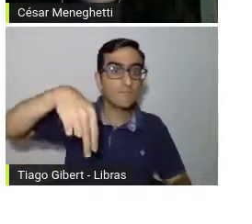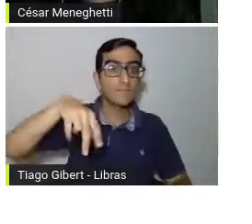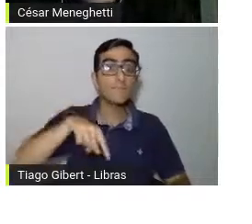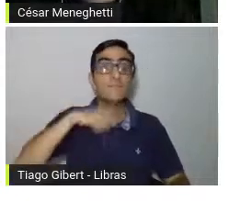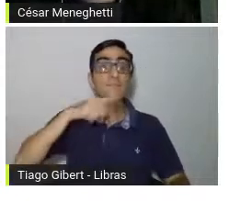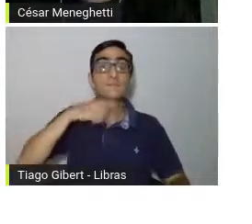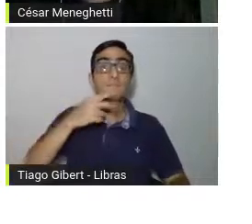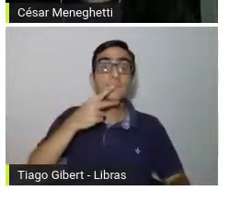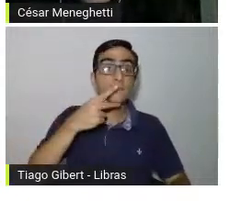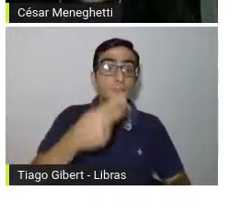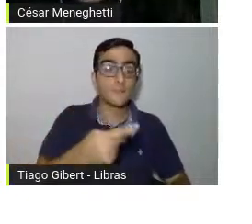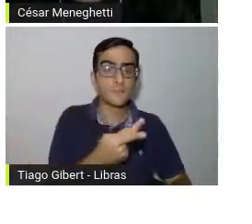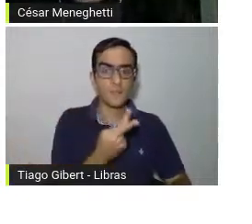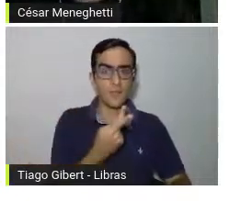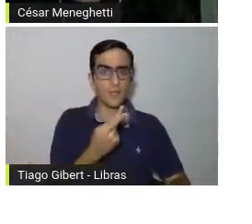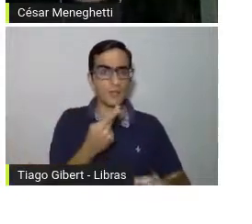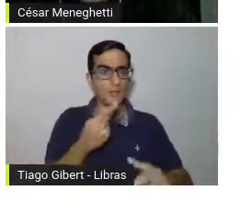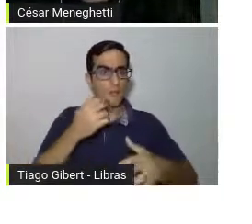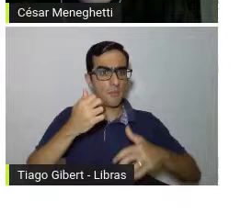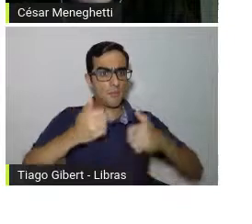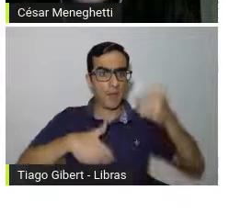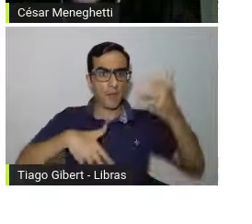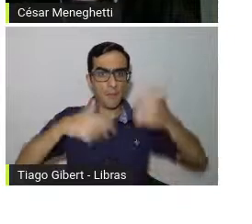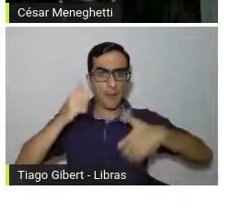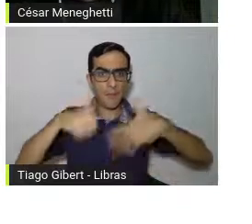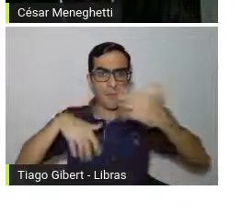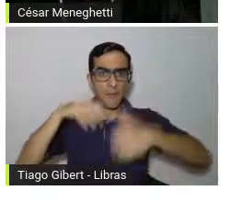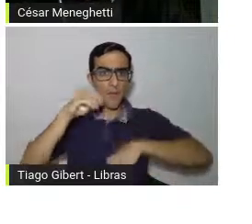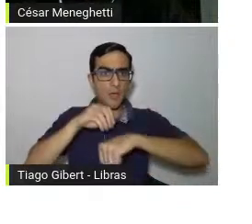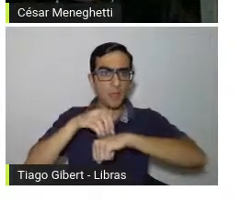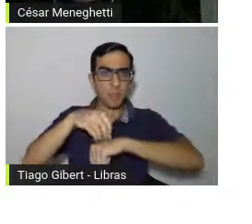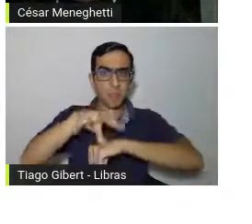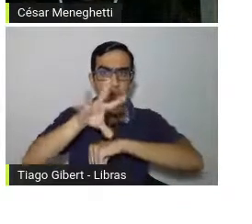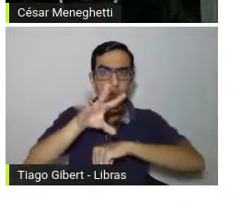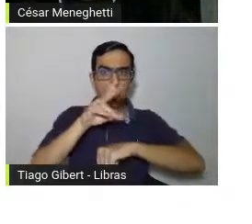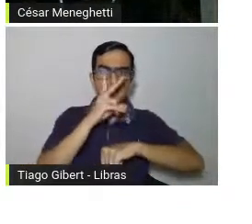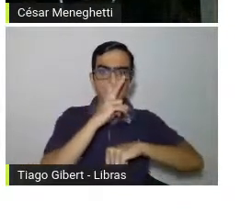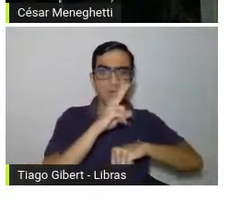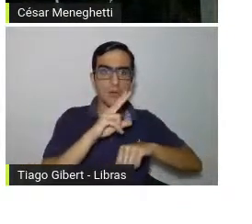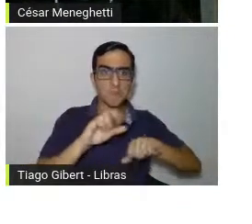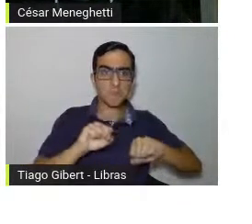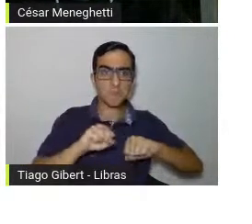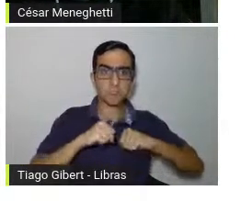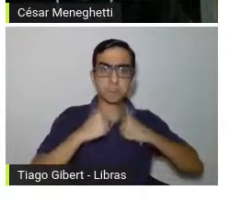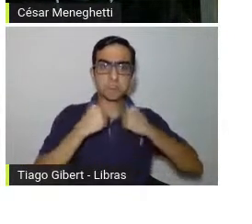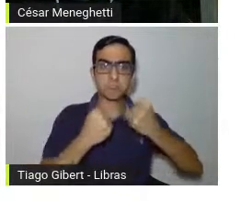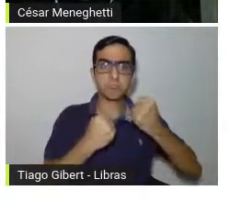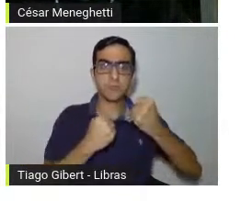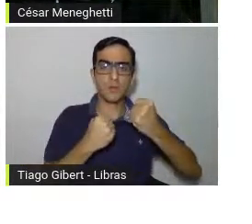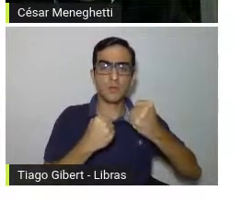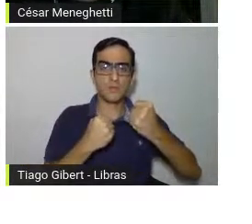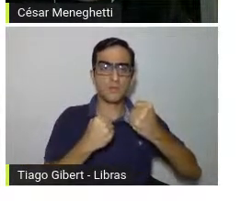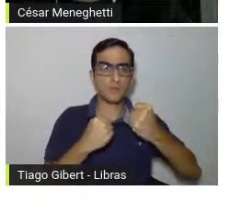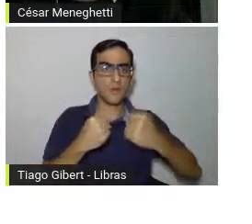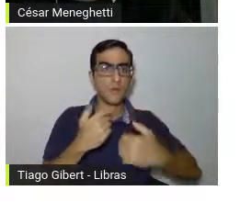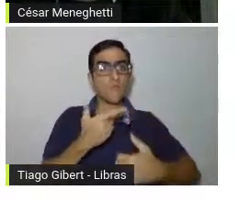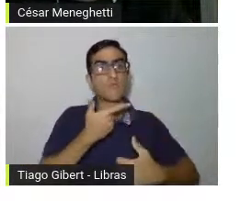falar, dizer certas coisas e ter uma tenacidade tal e uma